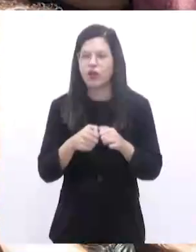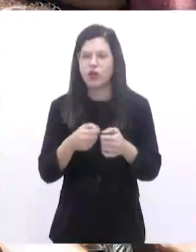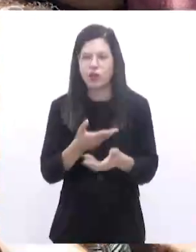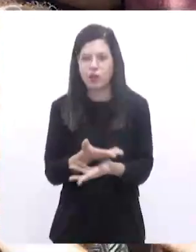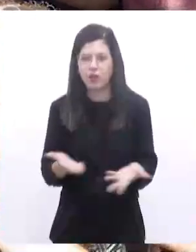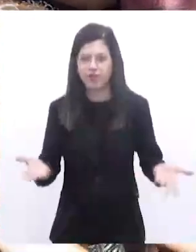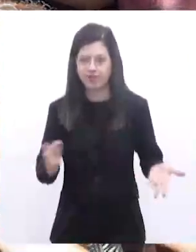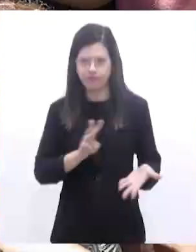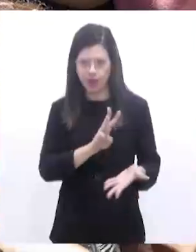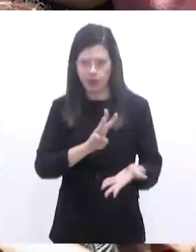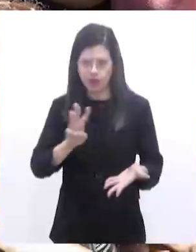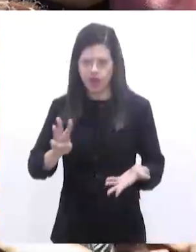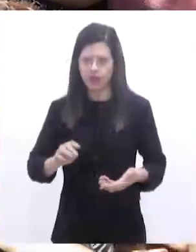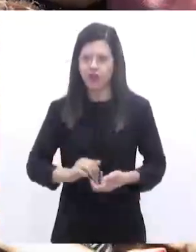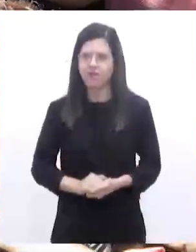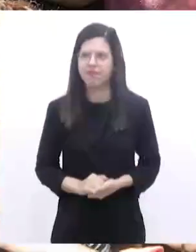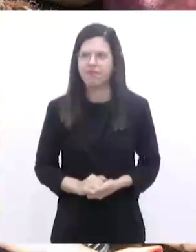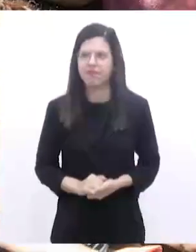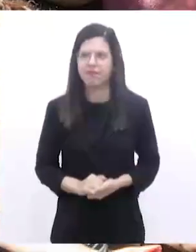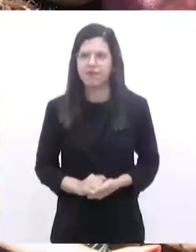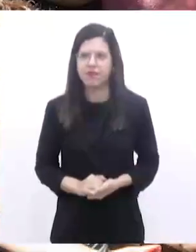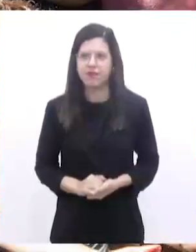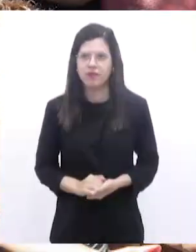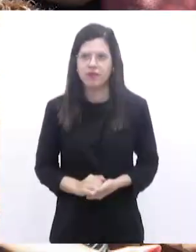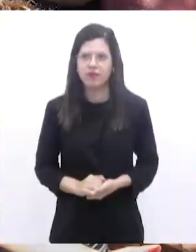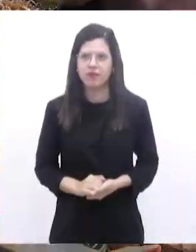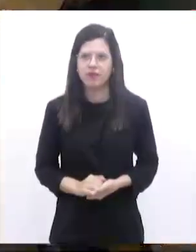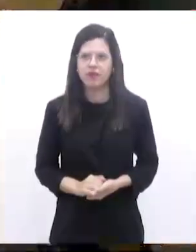pelo site que está na tela.